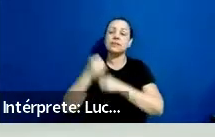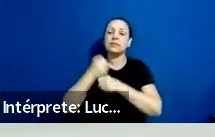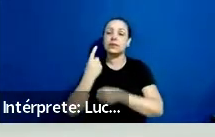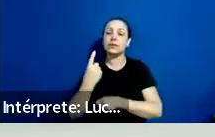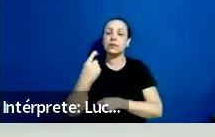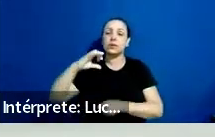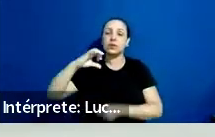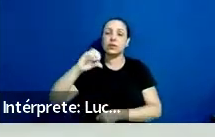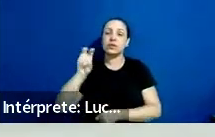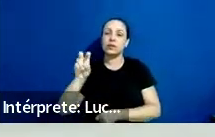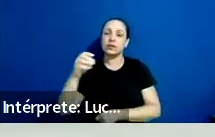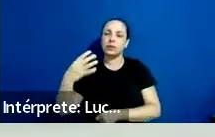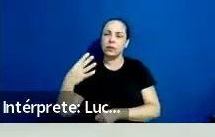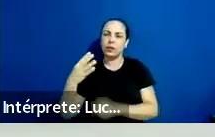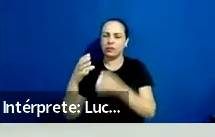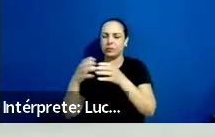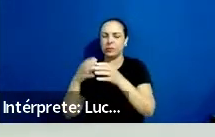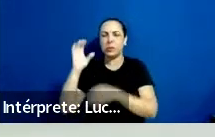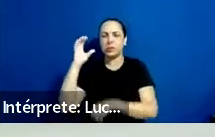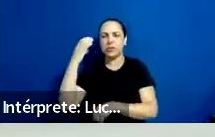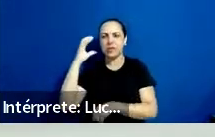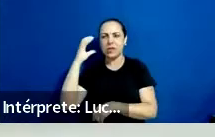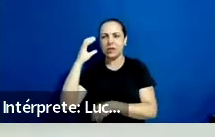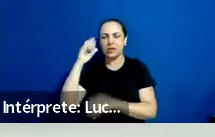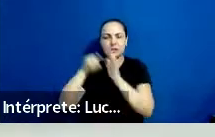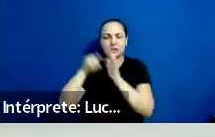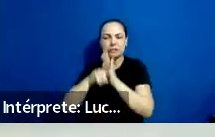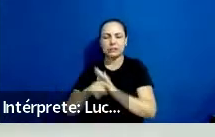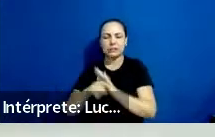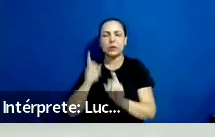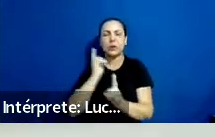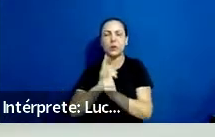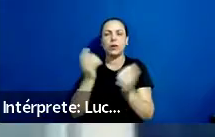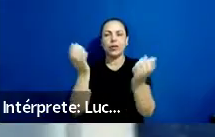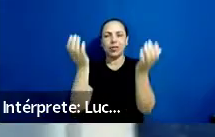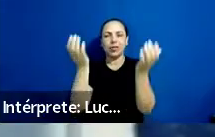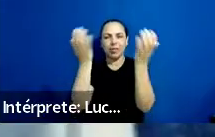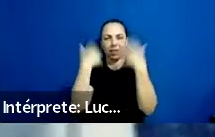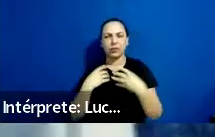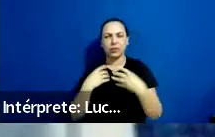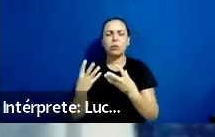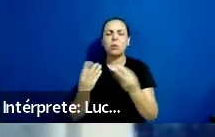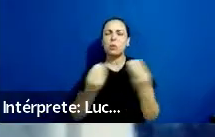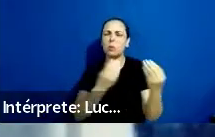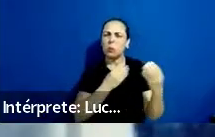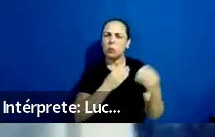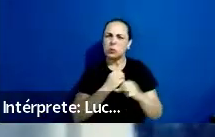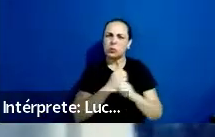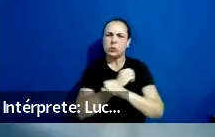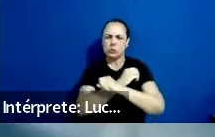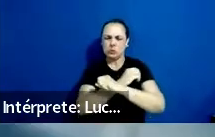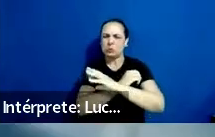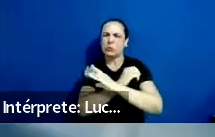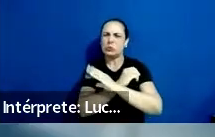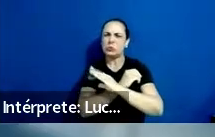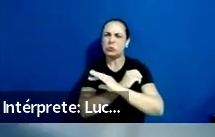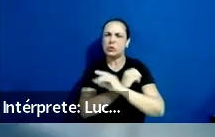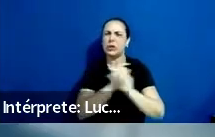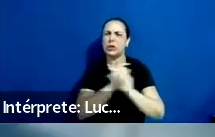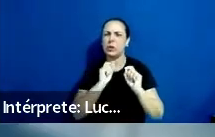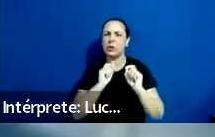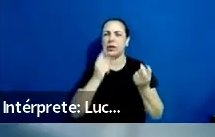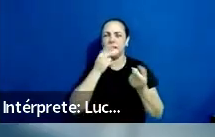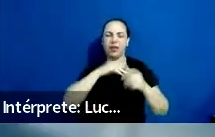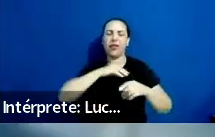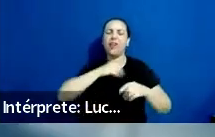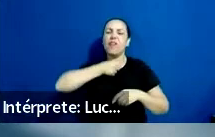do envelhecimento precoce está relacionada ao excesso de radicais livres no organismo. E como combater tudo isso então? Seria preciso